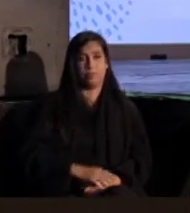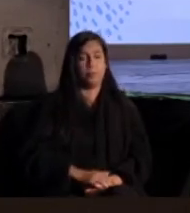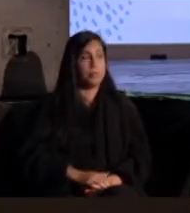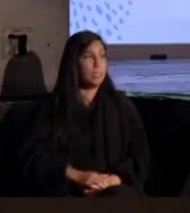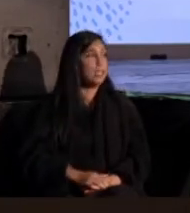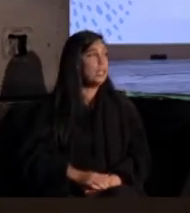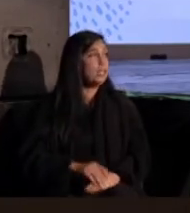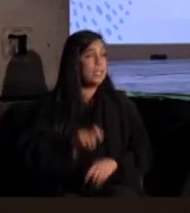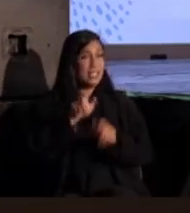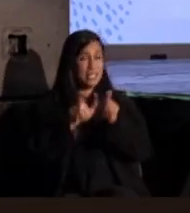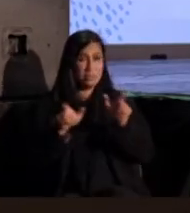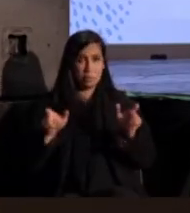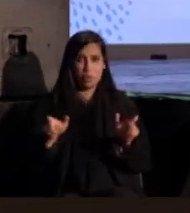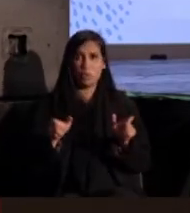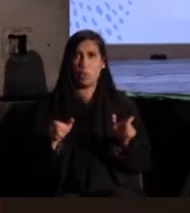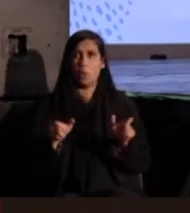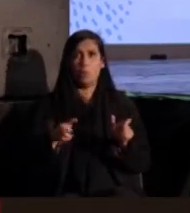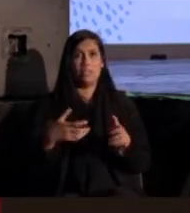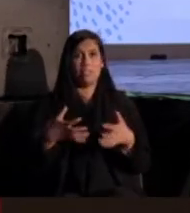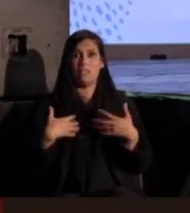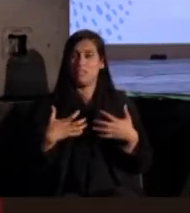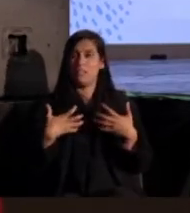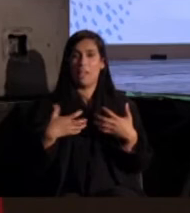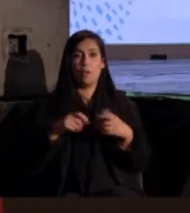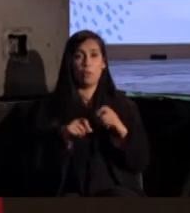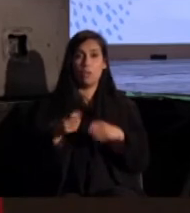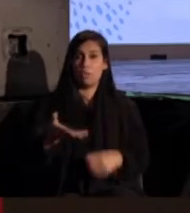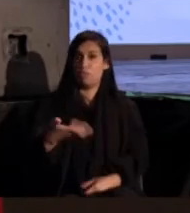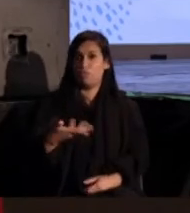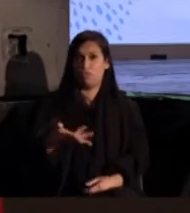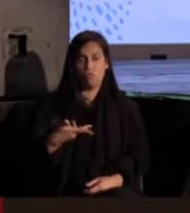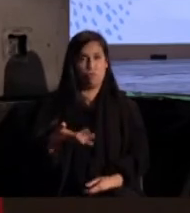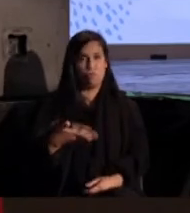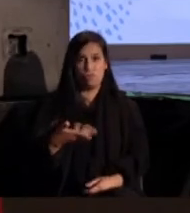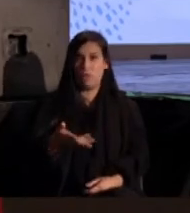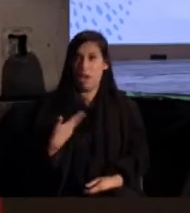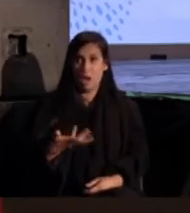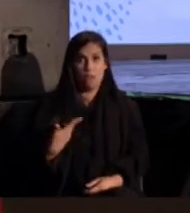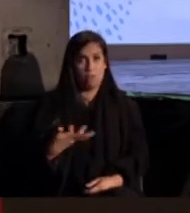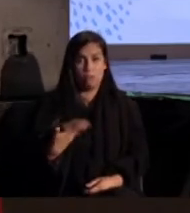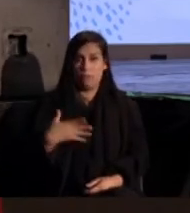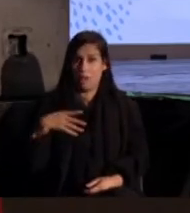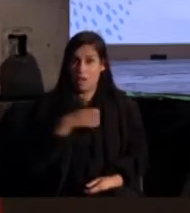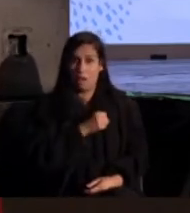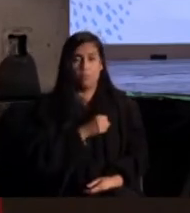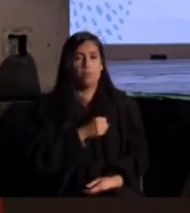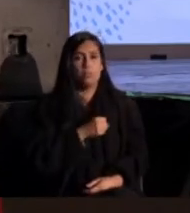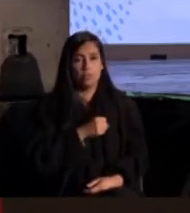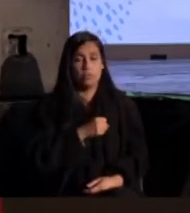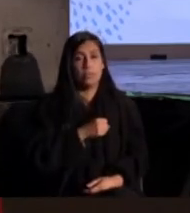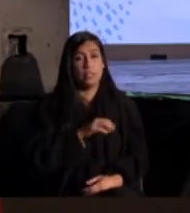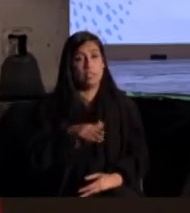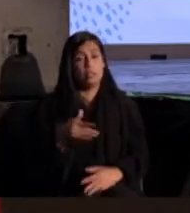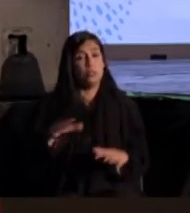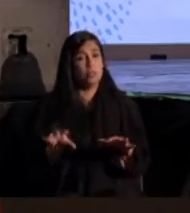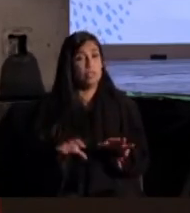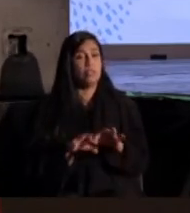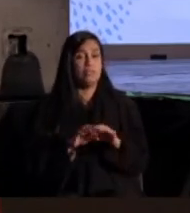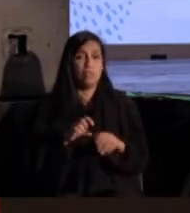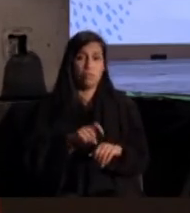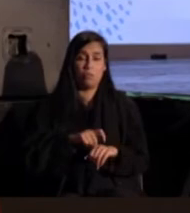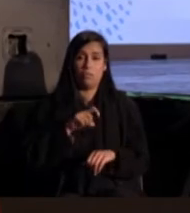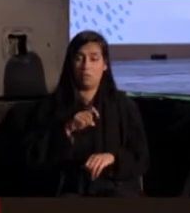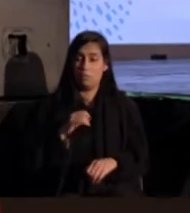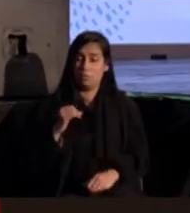tenham mais pressa, né? A relação com o tempo, ela também denota muito isso, né? Tem esse binômio,